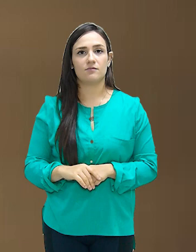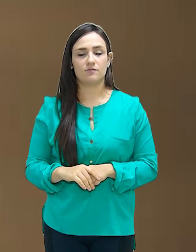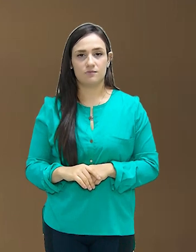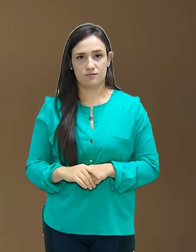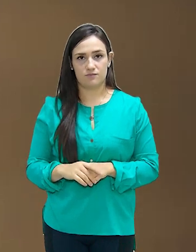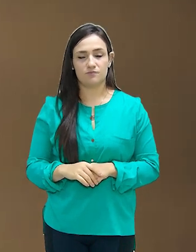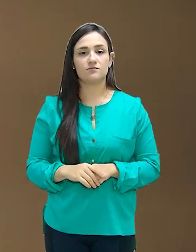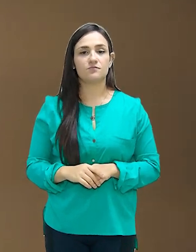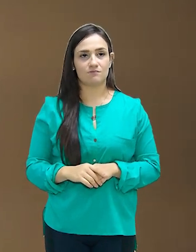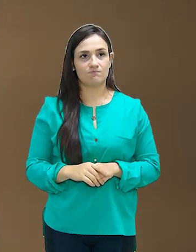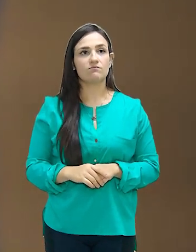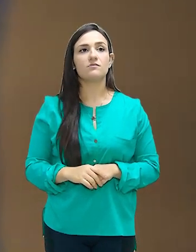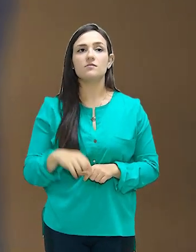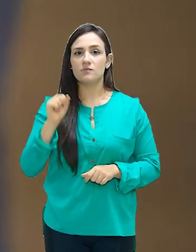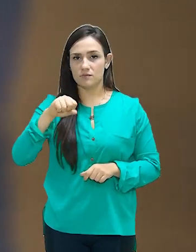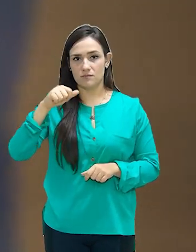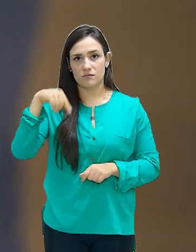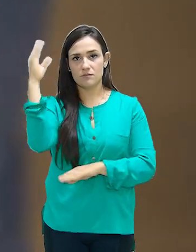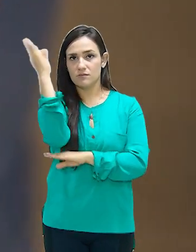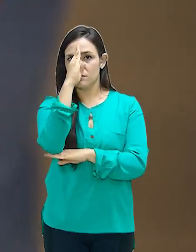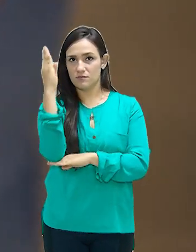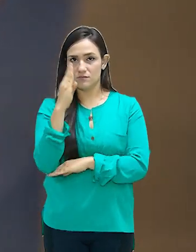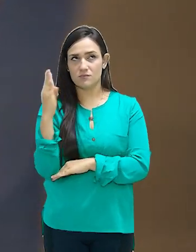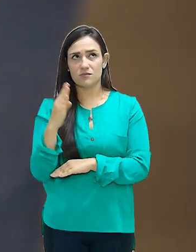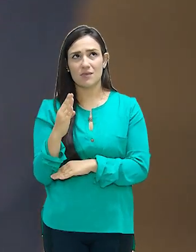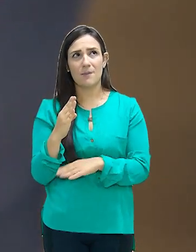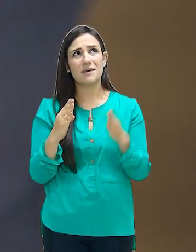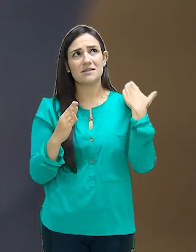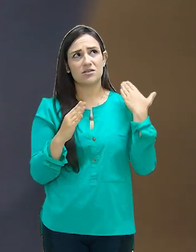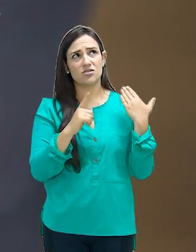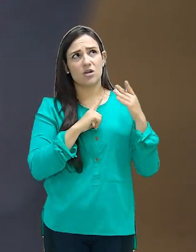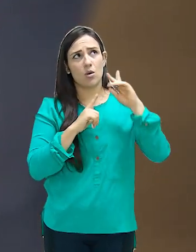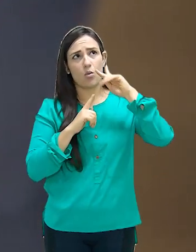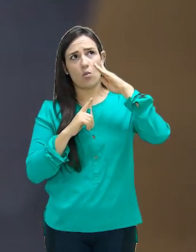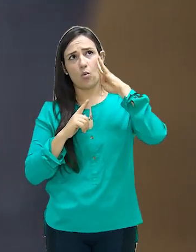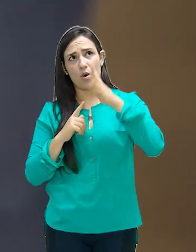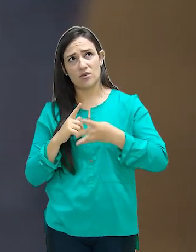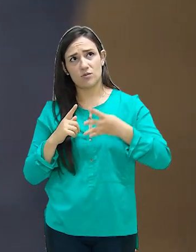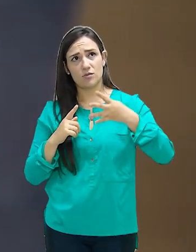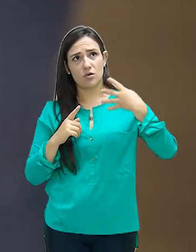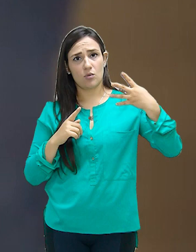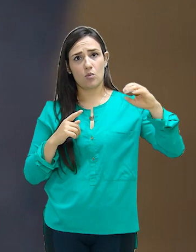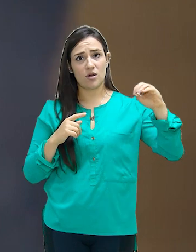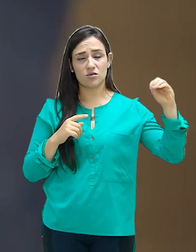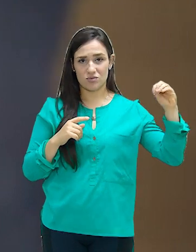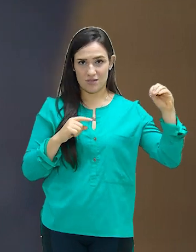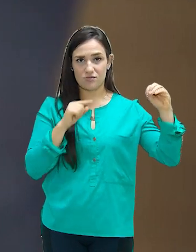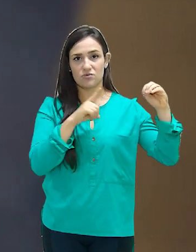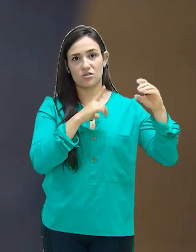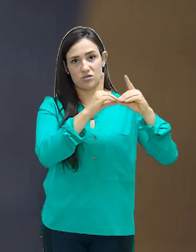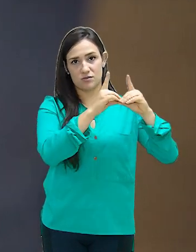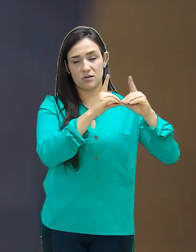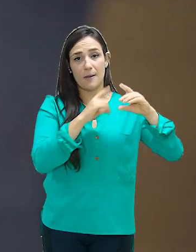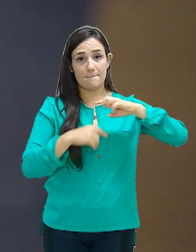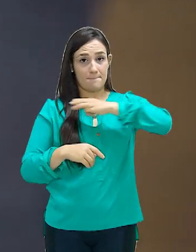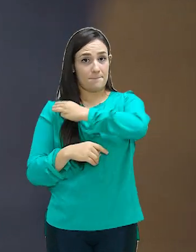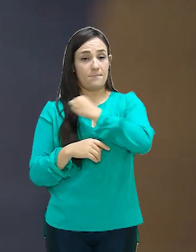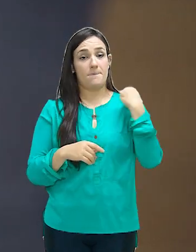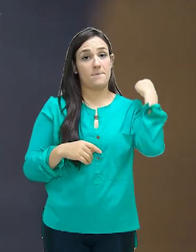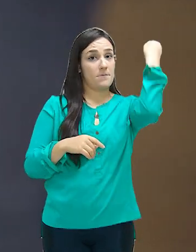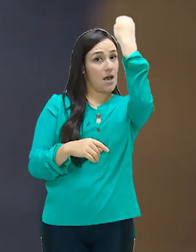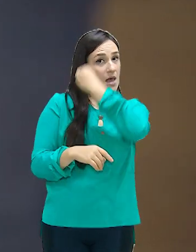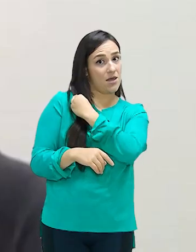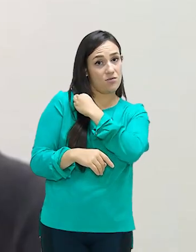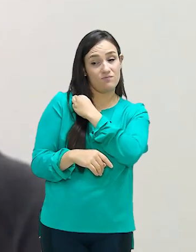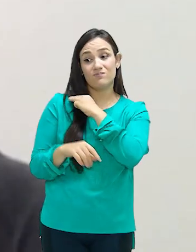números absolutos no Brasil, né? Eles passaram de 4.400 no mês de maio para 5.300 em junho, com